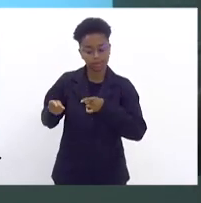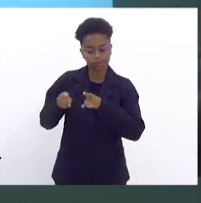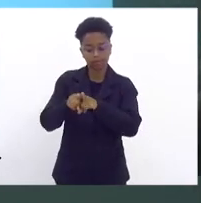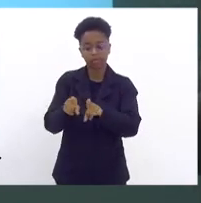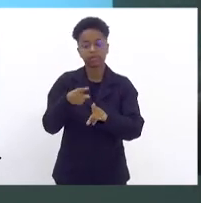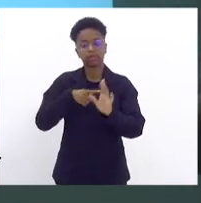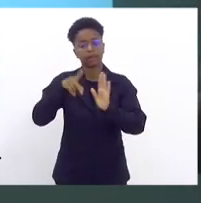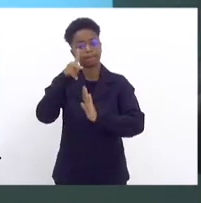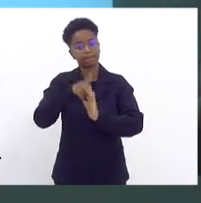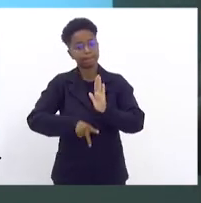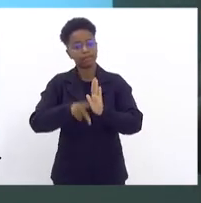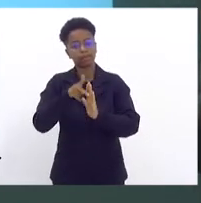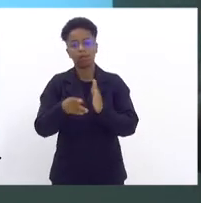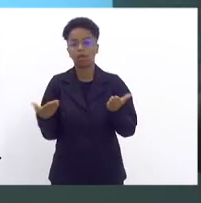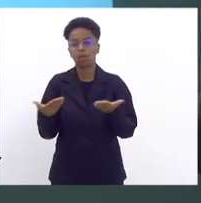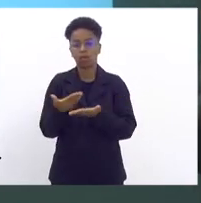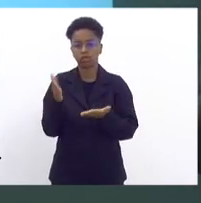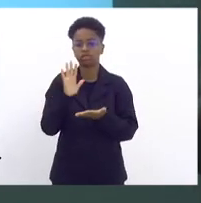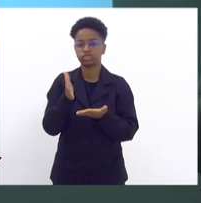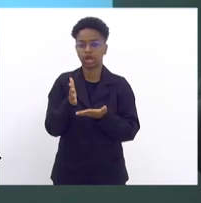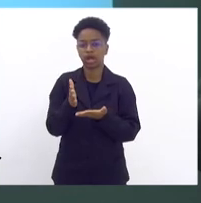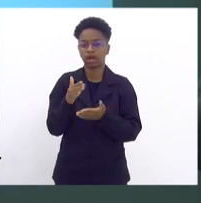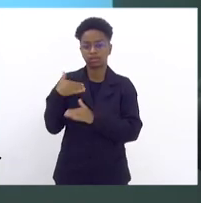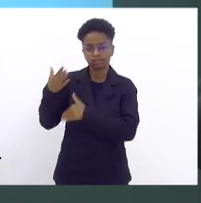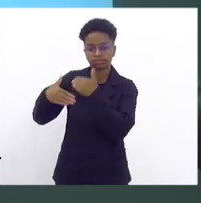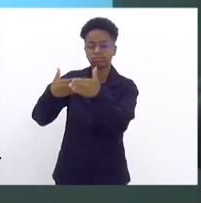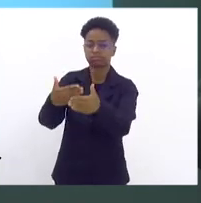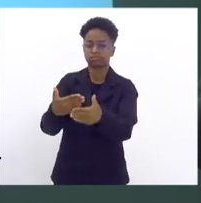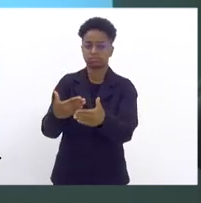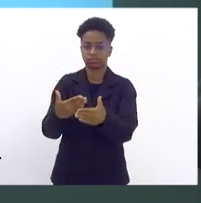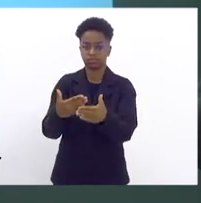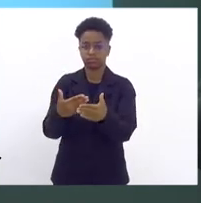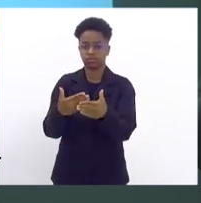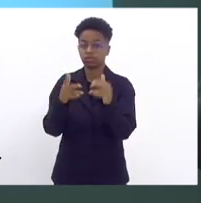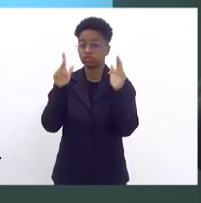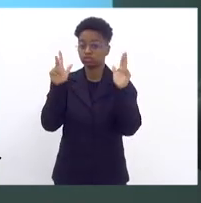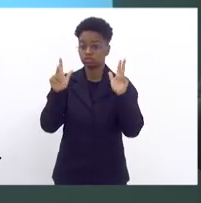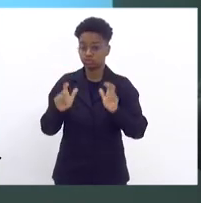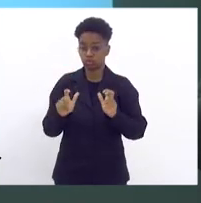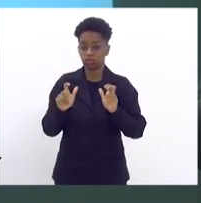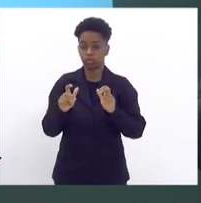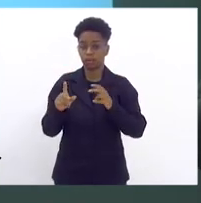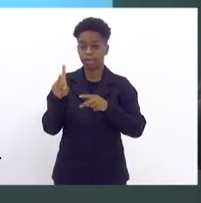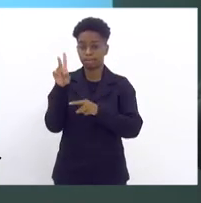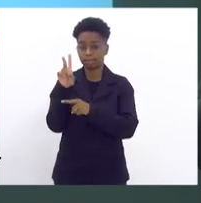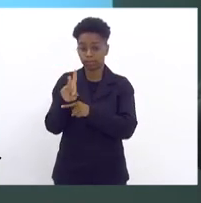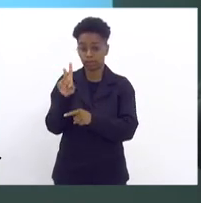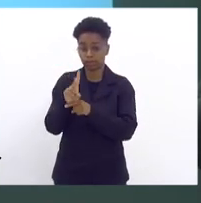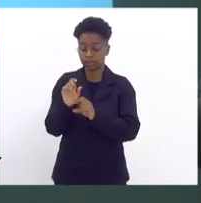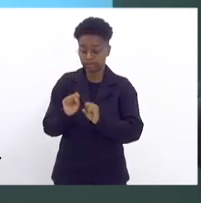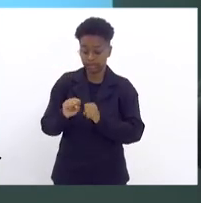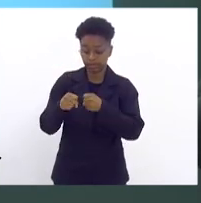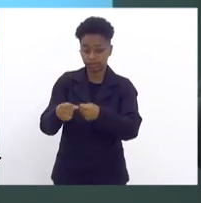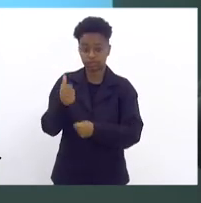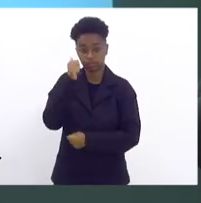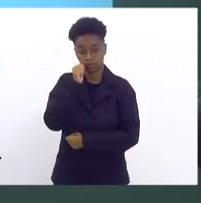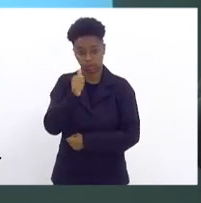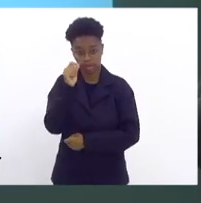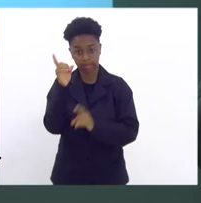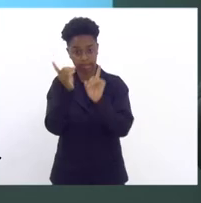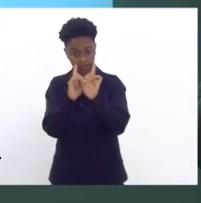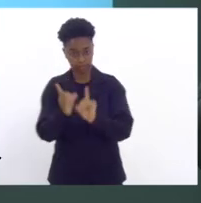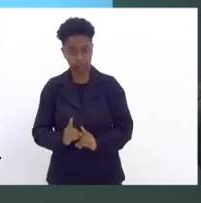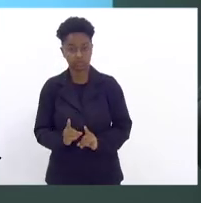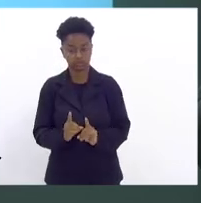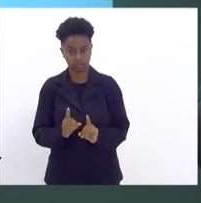um projeto que tá hoje tramentando já em fase bastante avançada com relação a proteção da defesa da mulher com deficiência